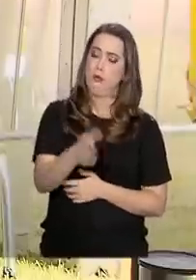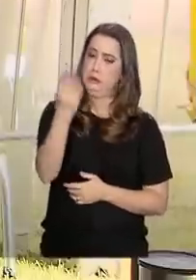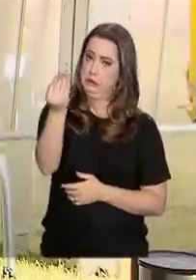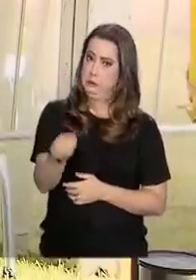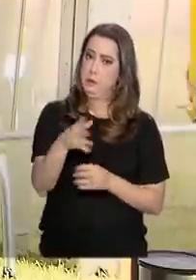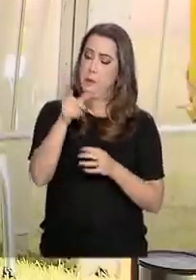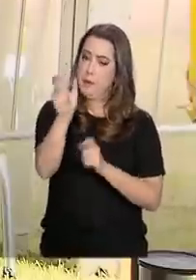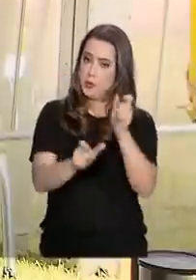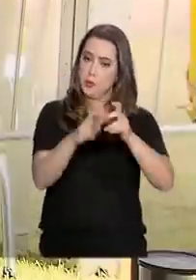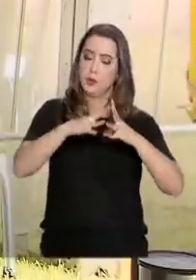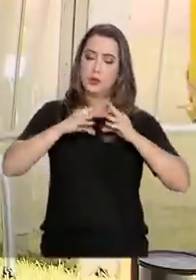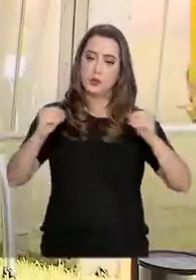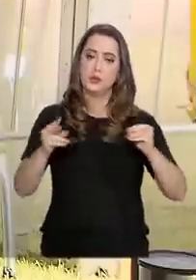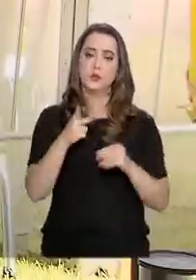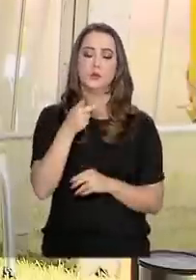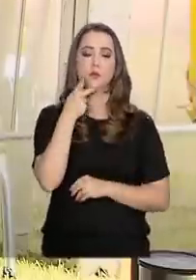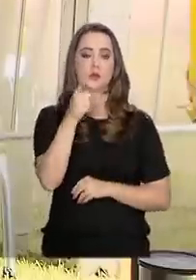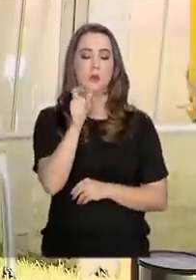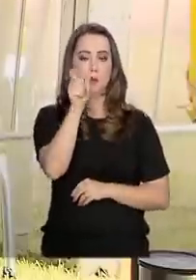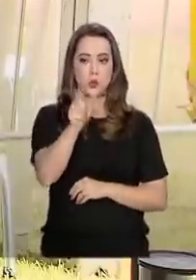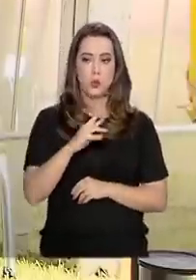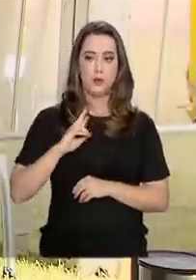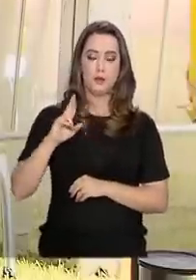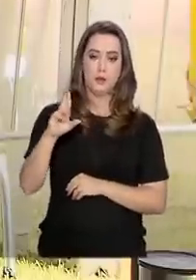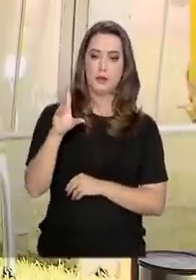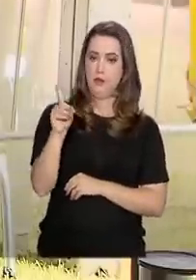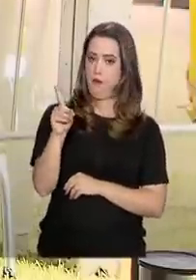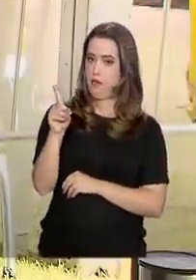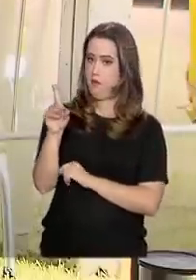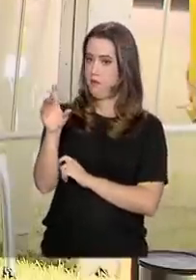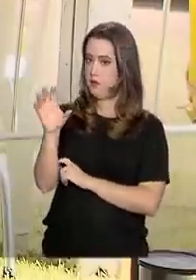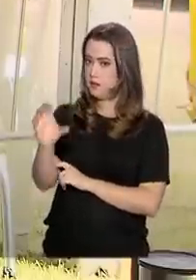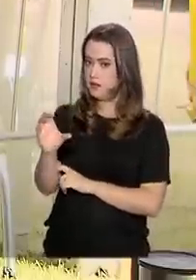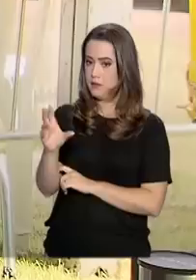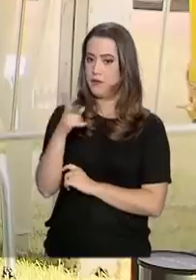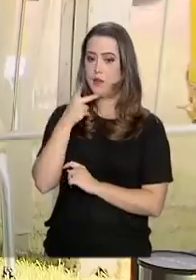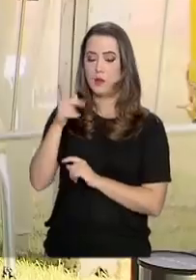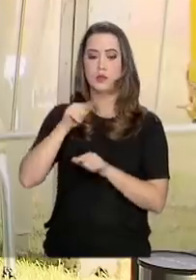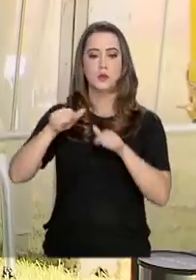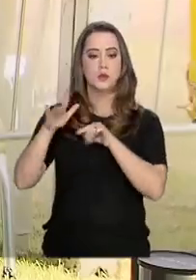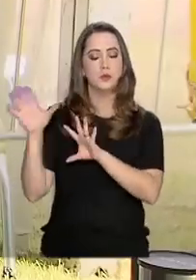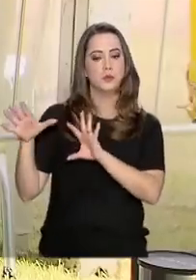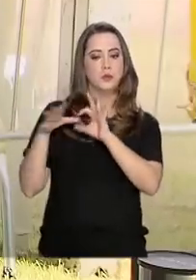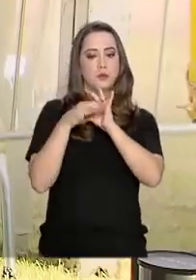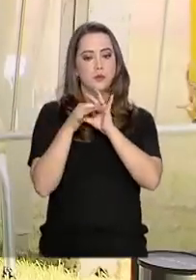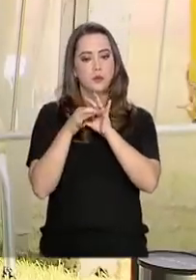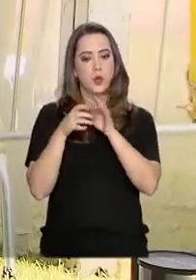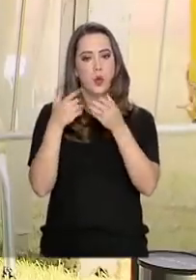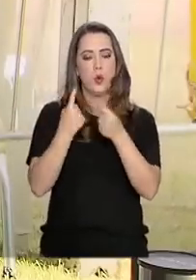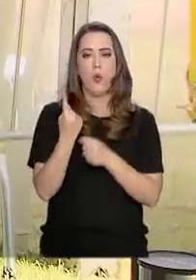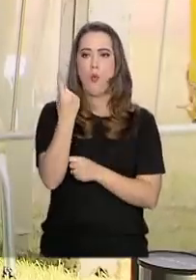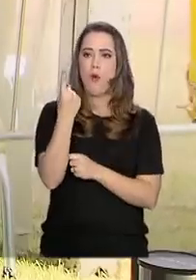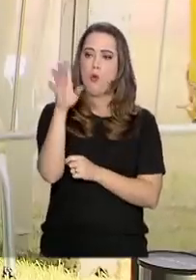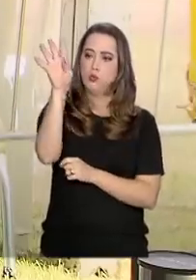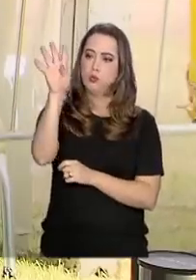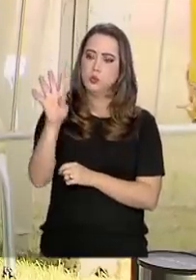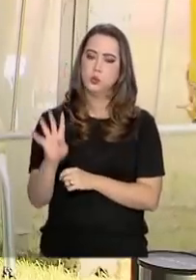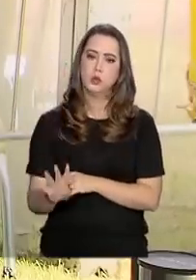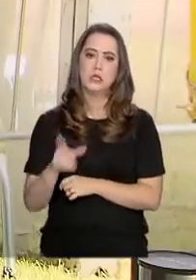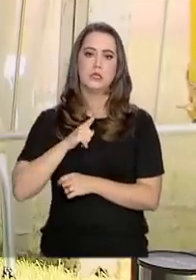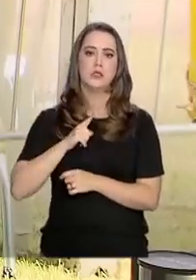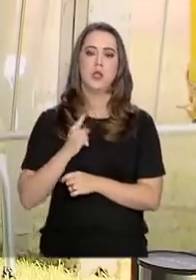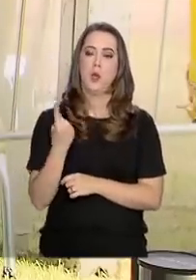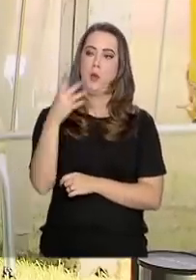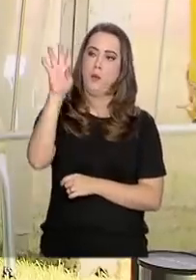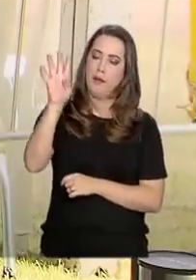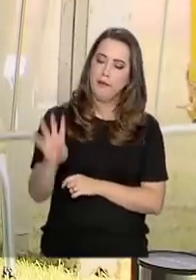tenente-coronel Flávio Godinho, da Defesa Civil, afirmou que eles estão trabalhando na unificação da lista. Isso porque havia uma